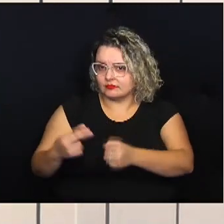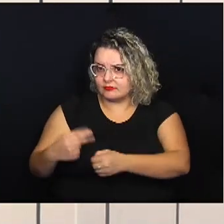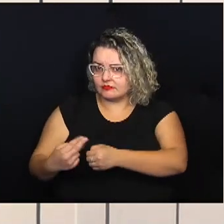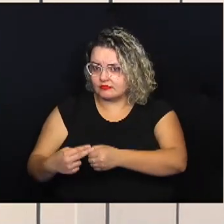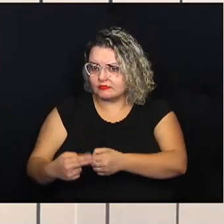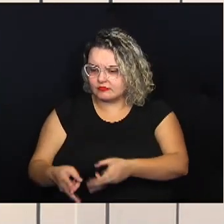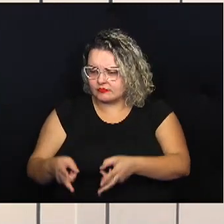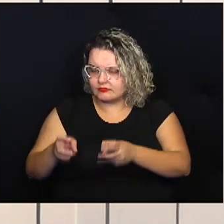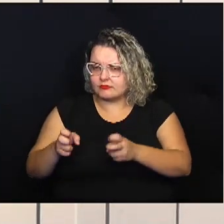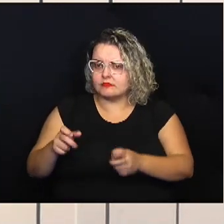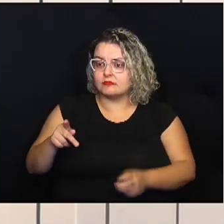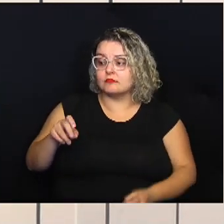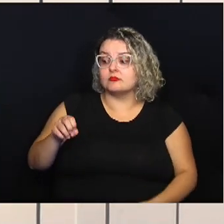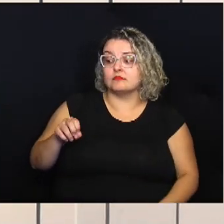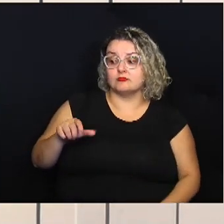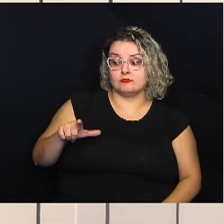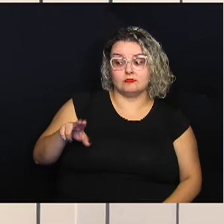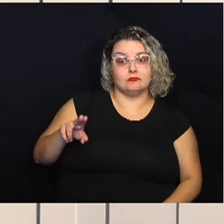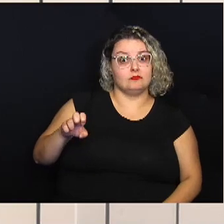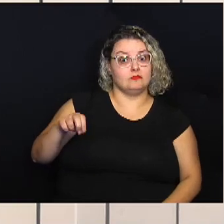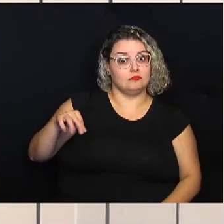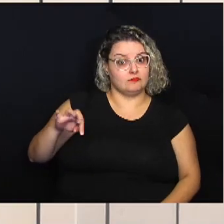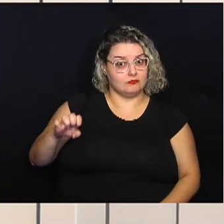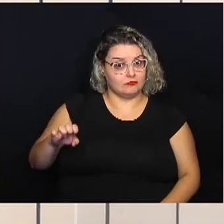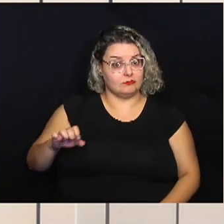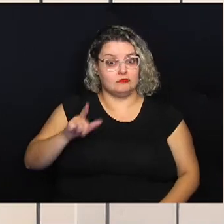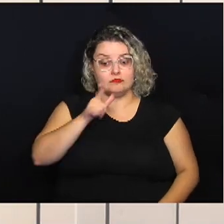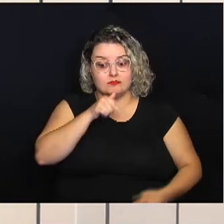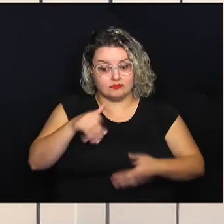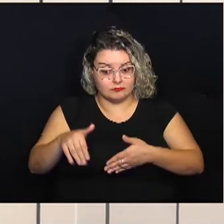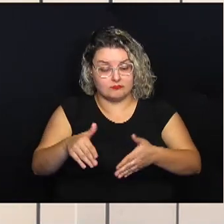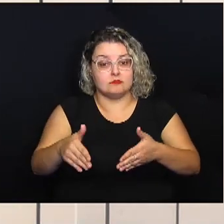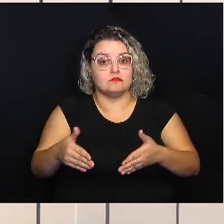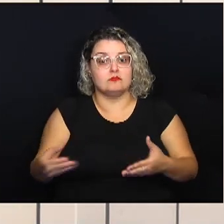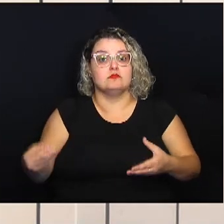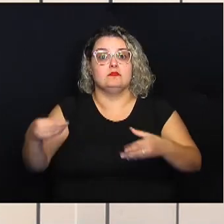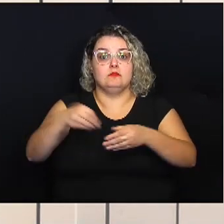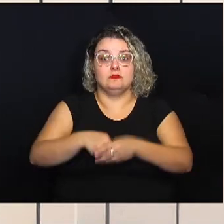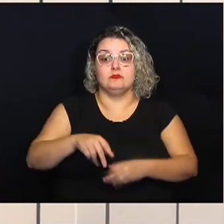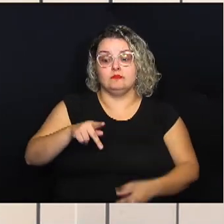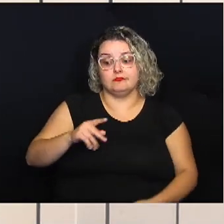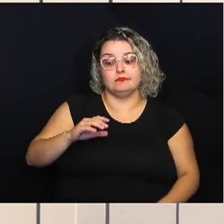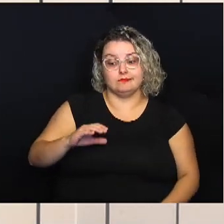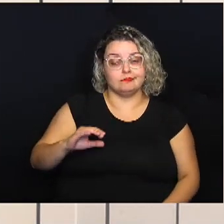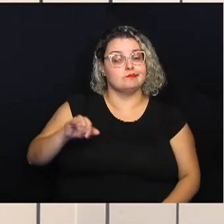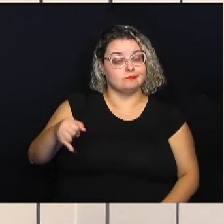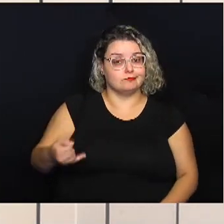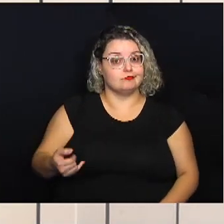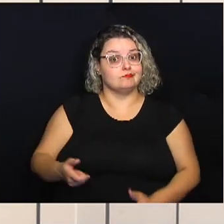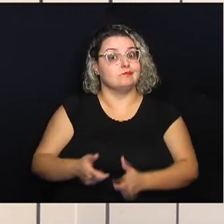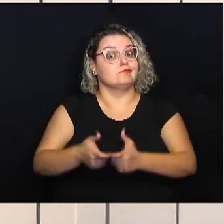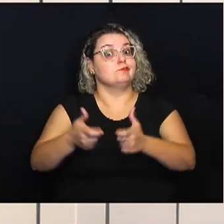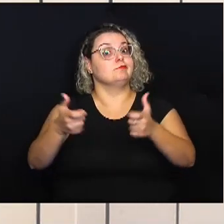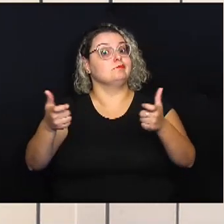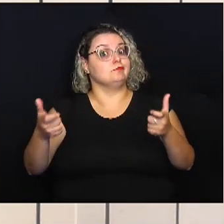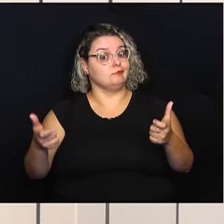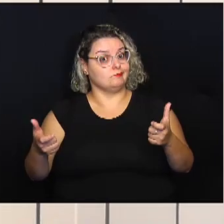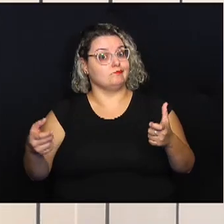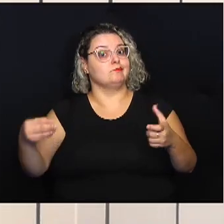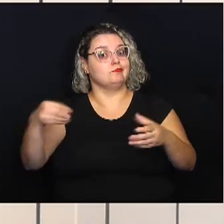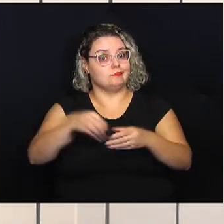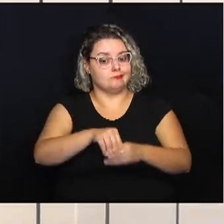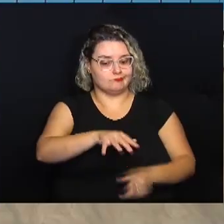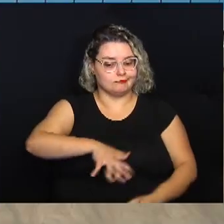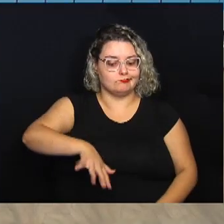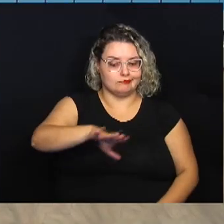de poluentes nas águas dos rios que compõem a bacia PCJ e em grande parte localizada aqui na região